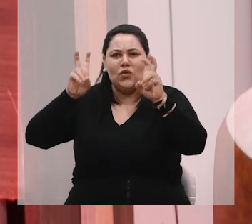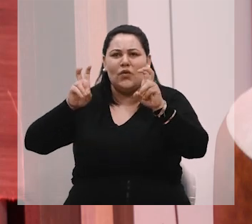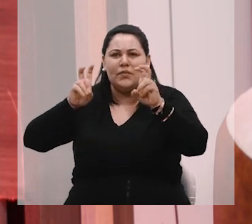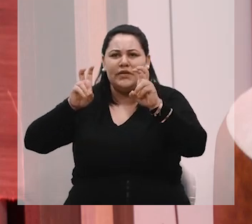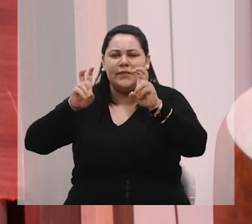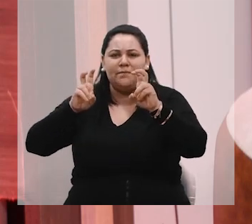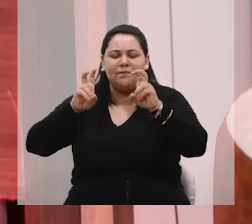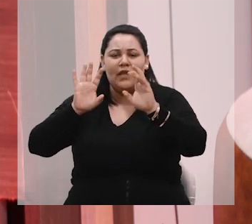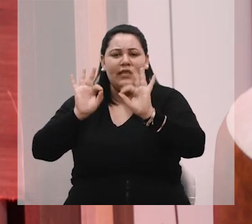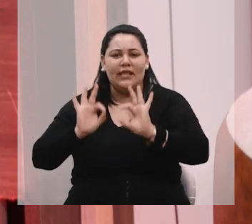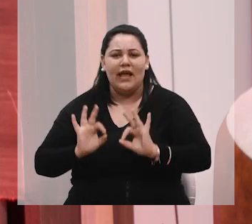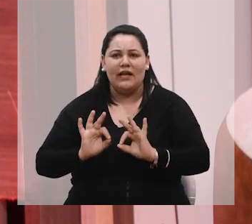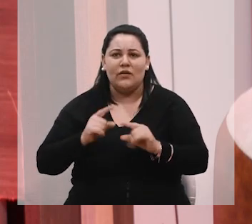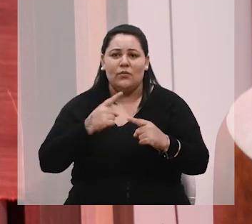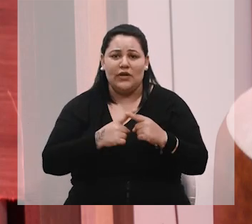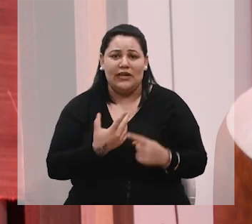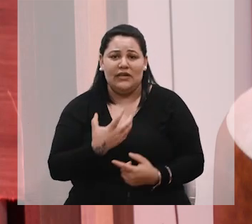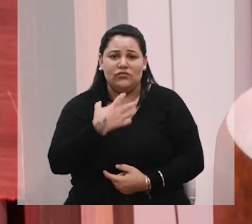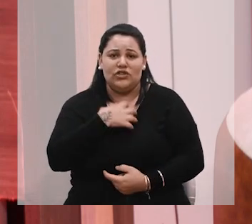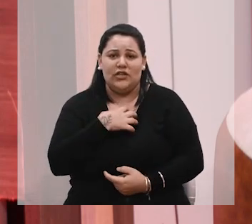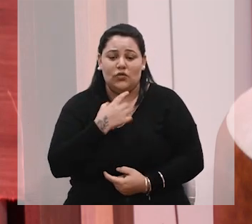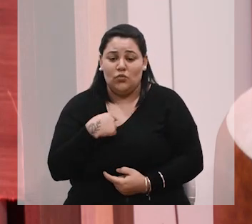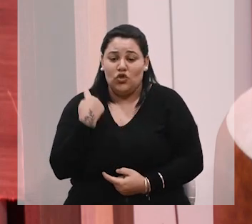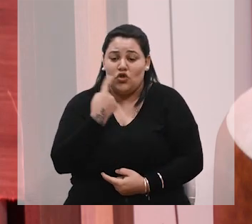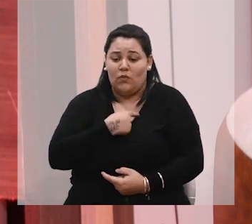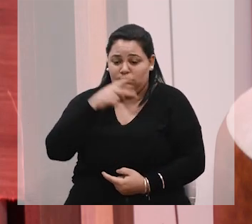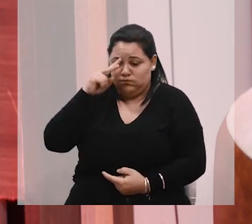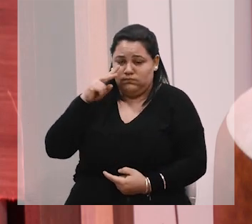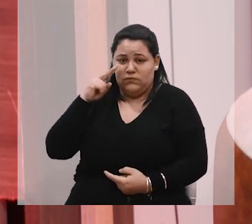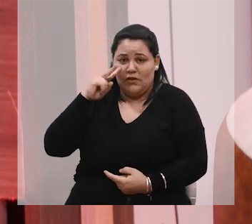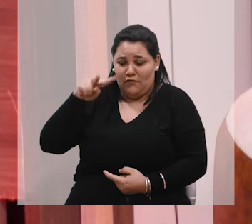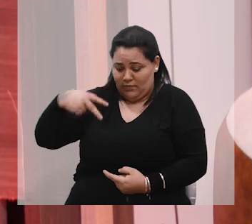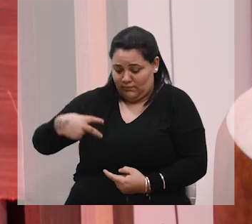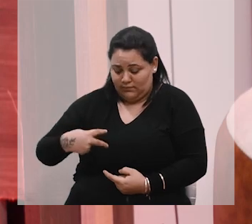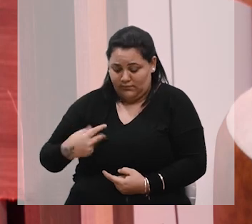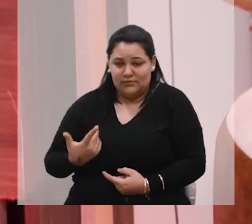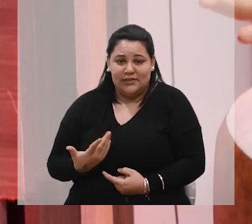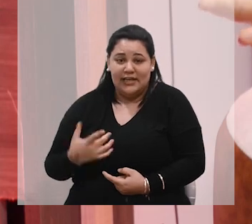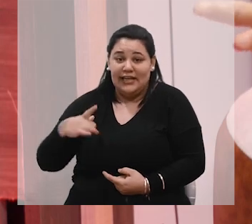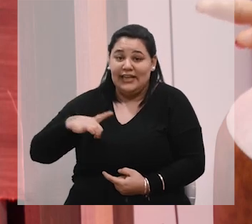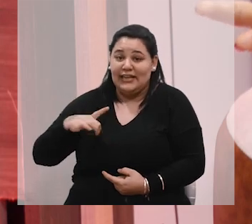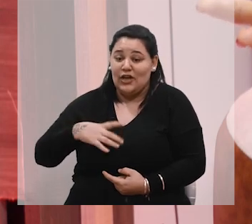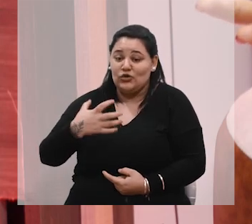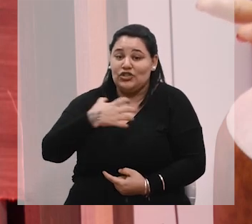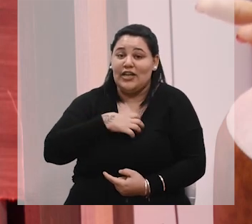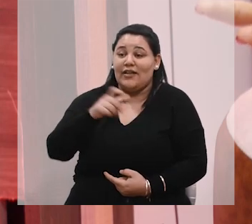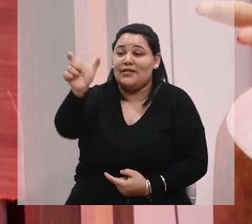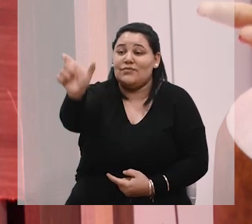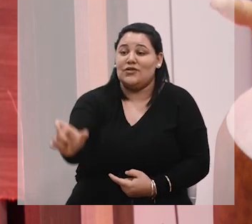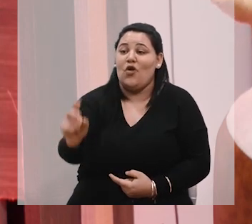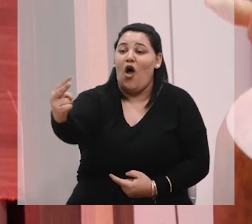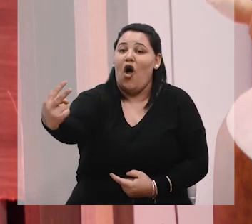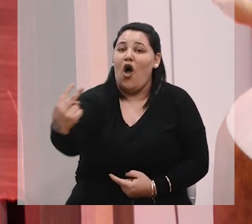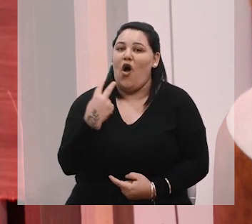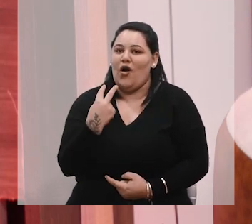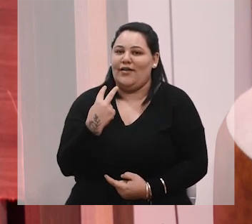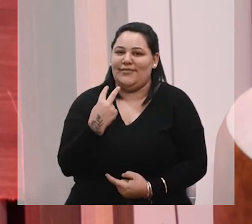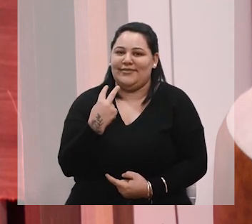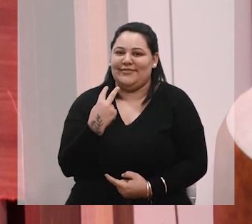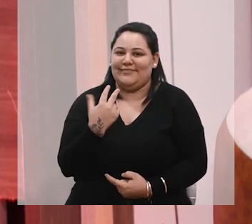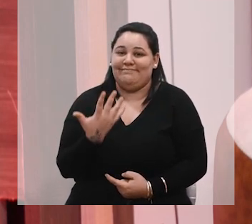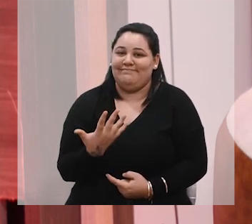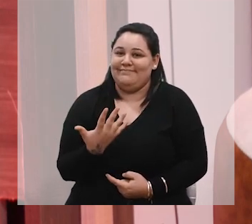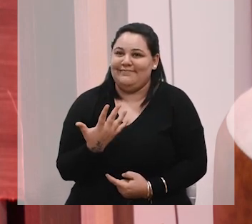essa questão, né? Porque tem uma forma como nós nos vemos e tem a forma como as pessoas nos veem. E é muito